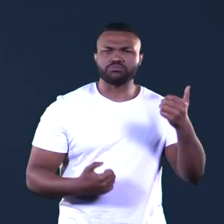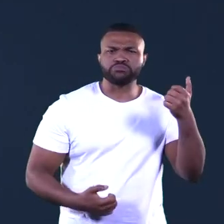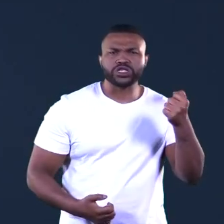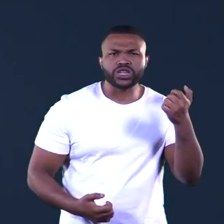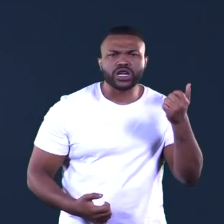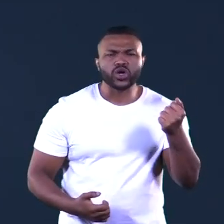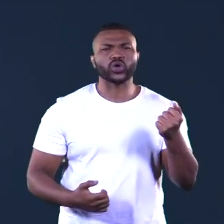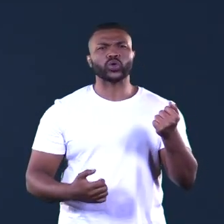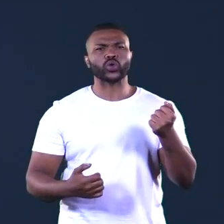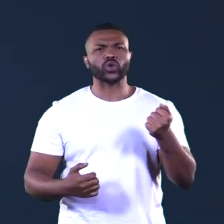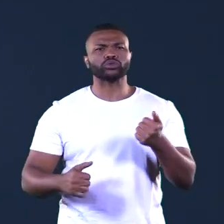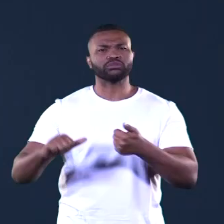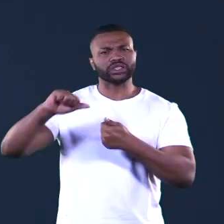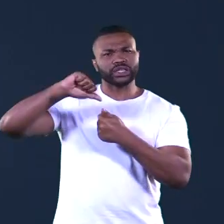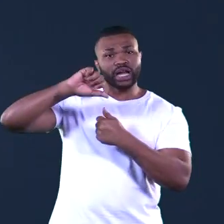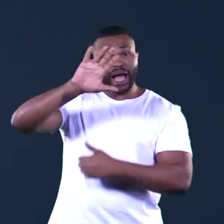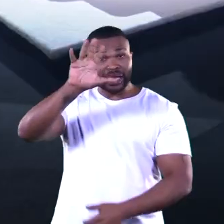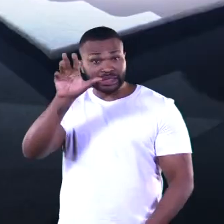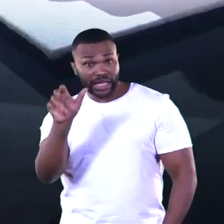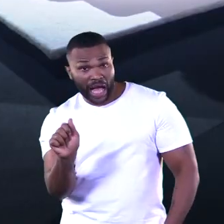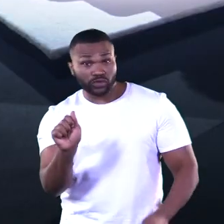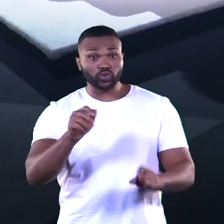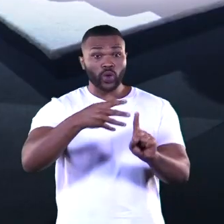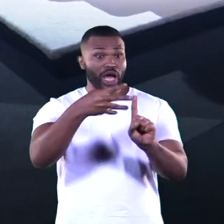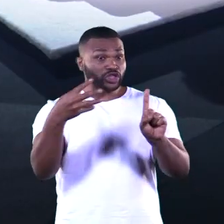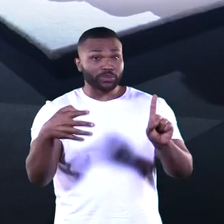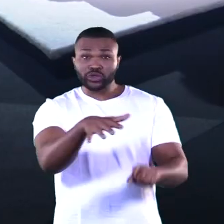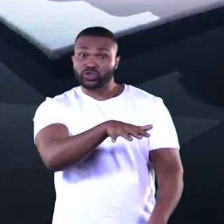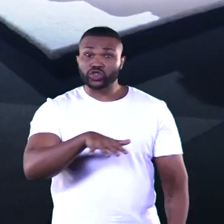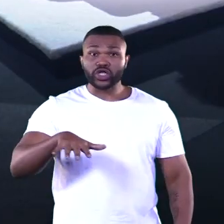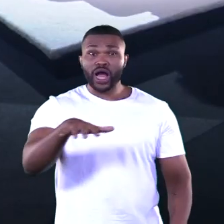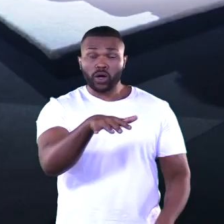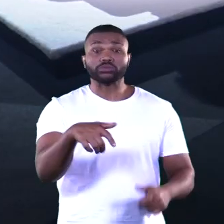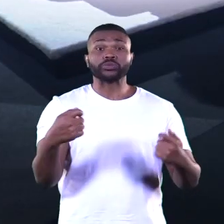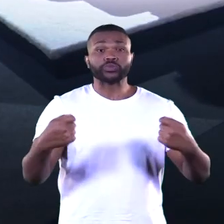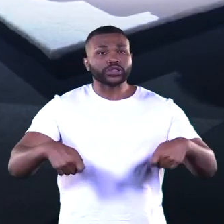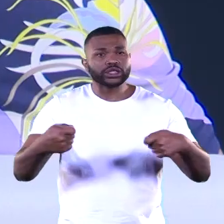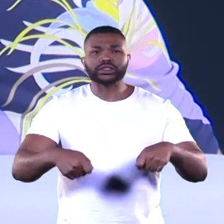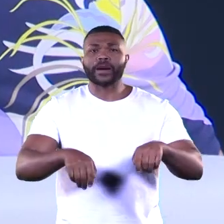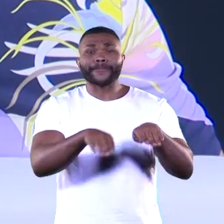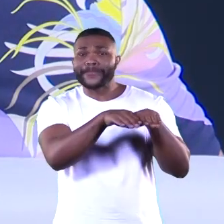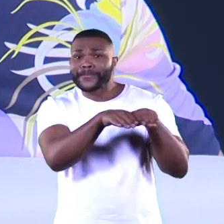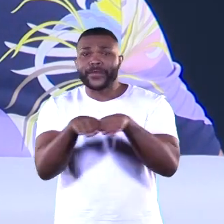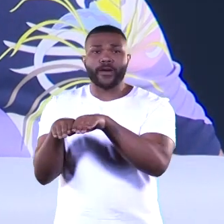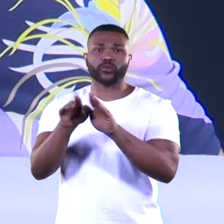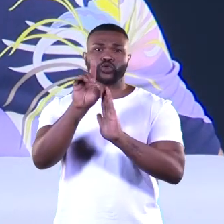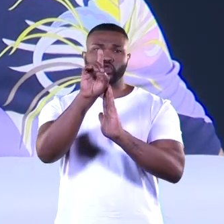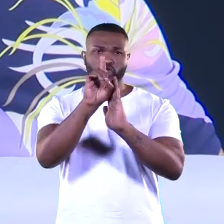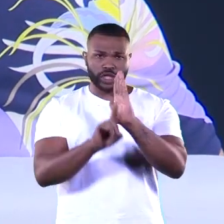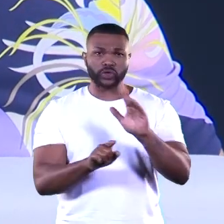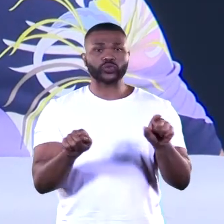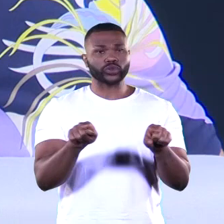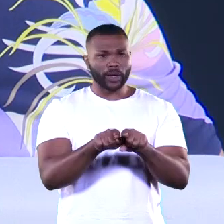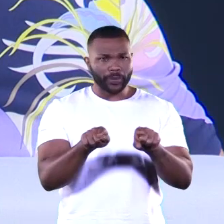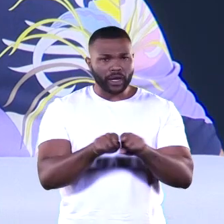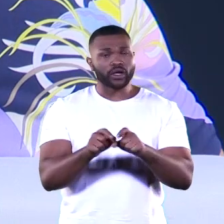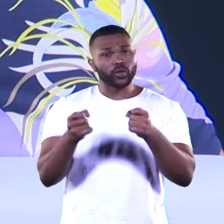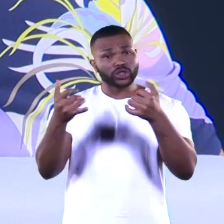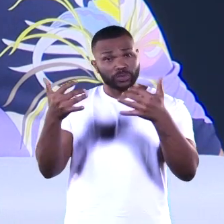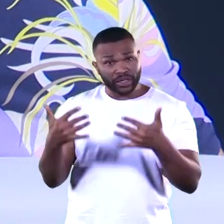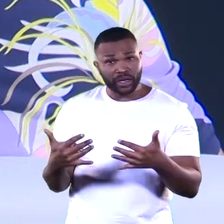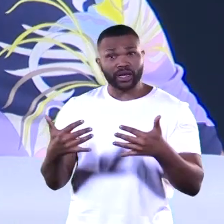brancos, asiáticos, LGBTs no geral, todo mundo tem que ter os mesmos direitos. E eu, ao falar isso numa rádio de